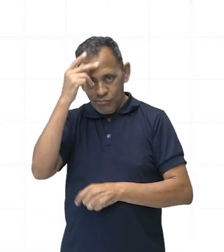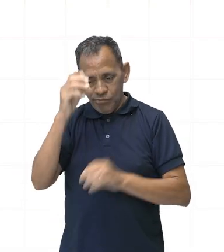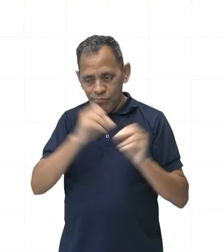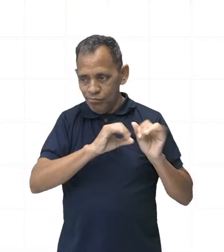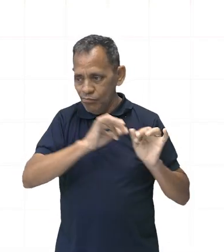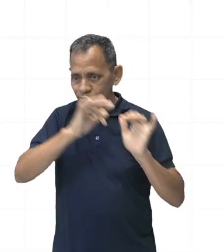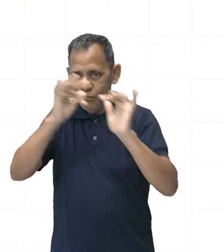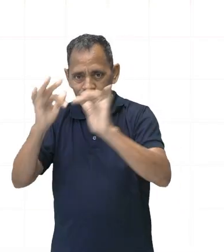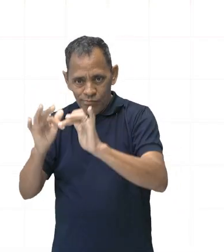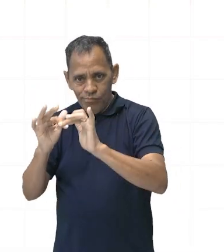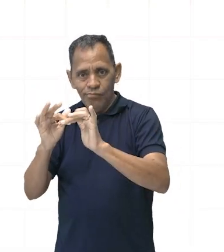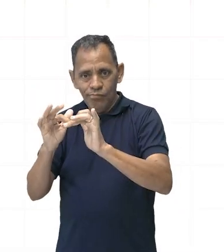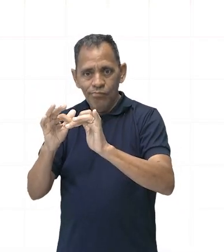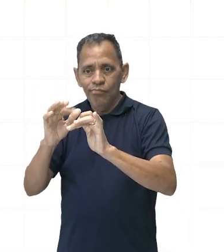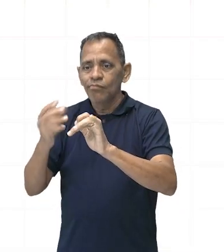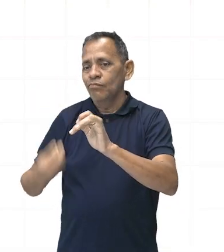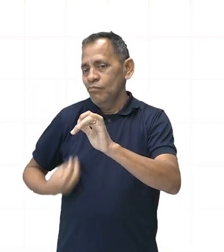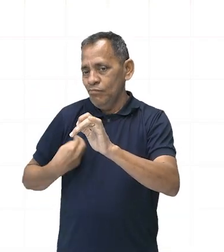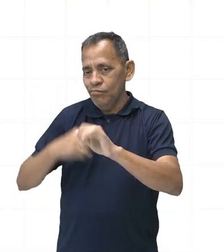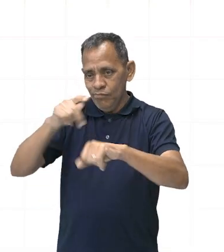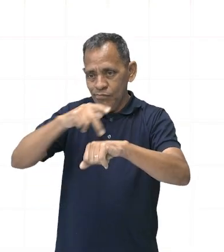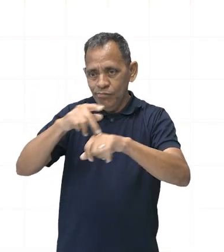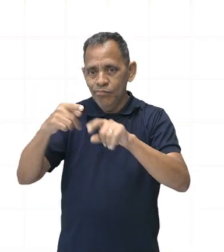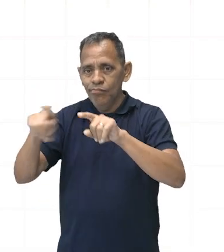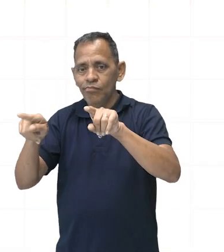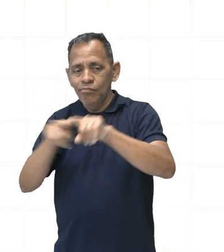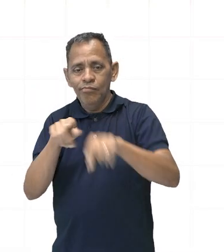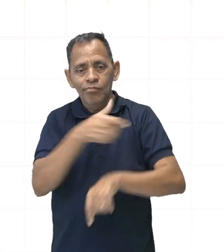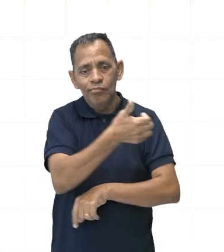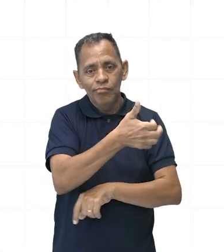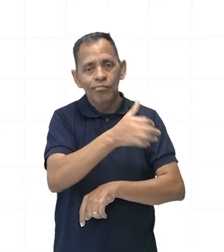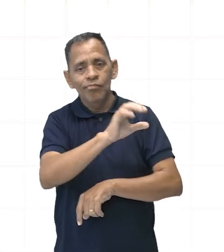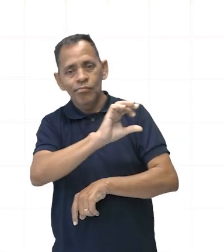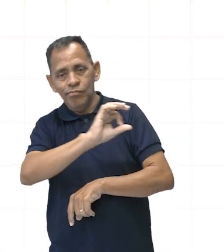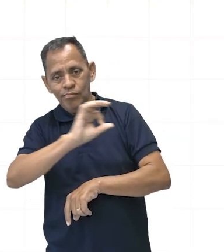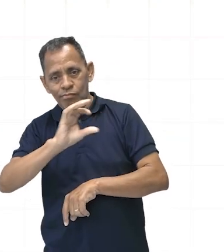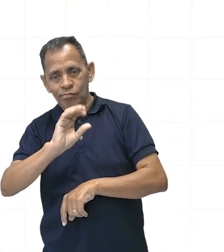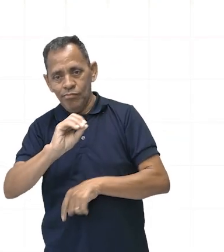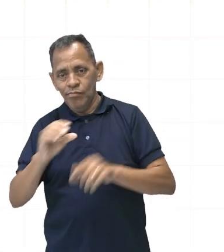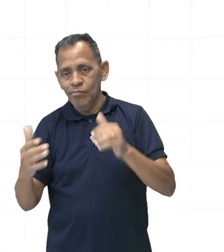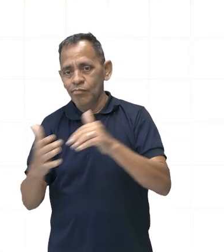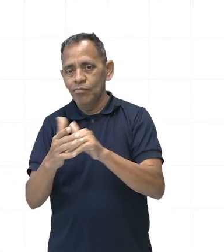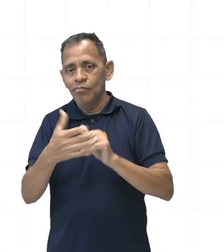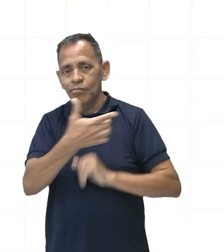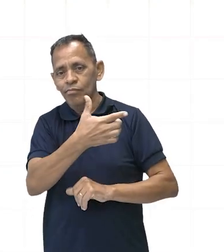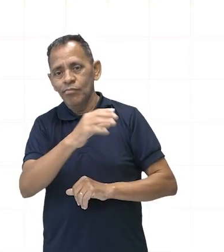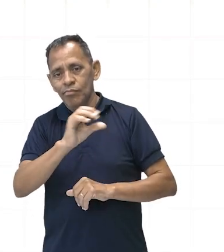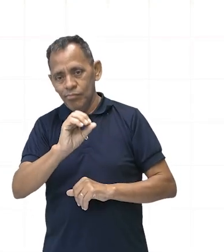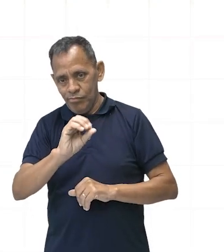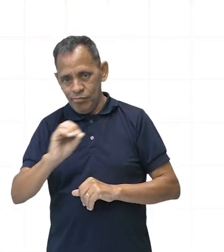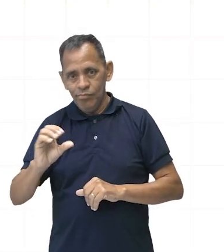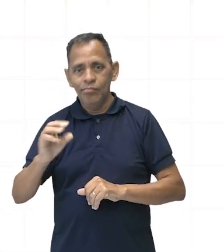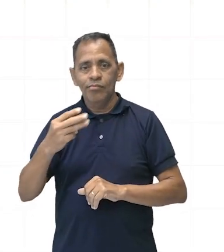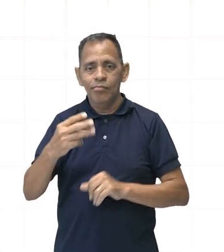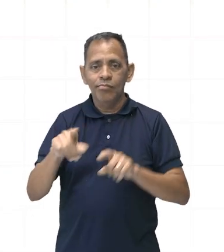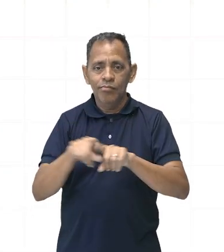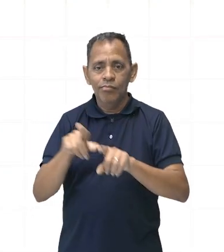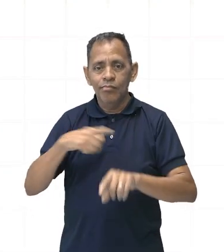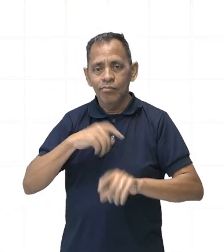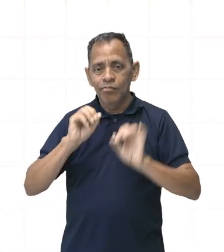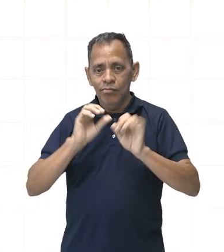força em todo o mundo. No ano de 1990 até 2003, nós tivemos aí em torno,